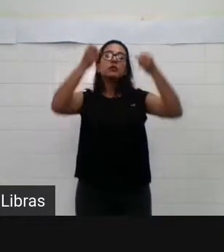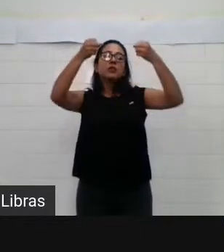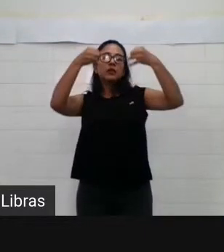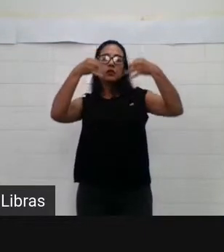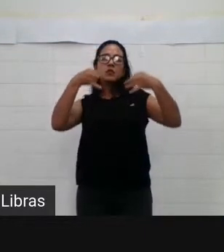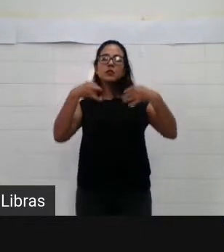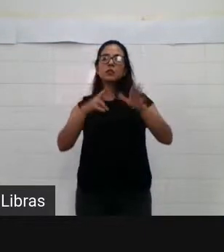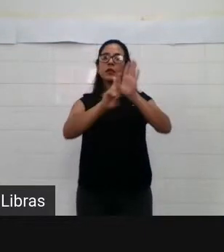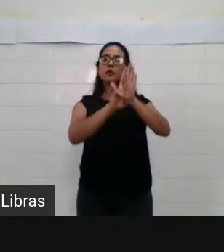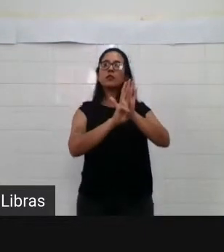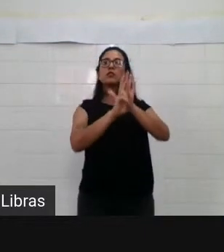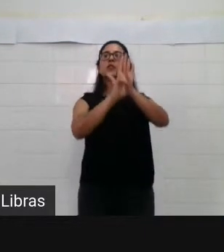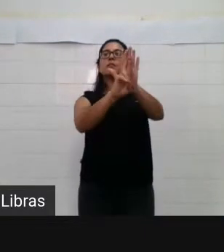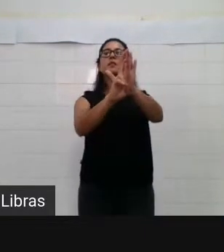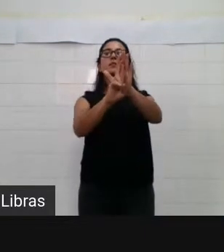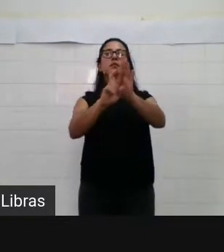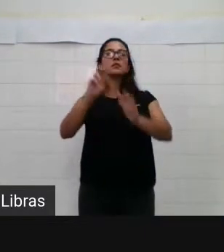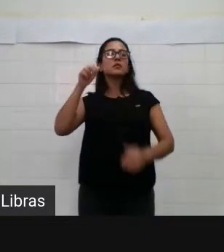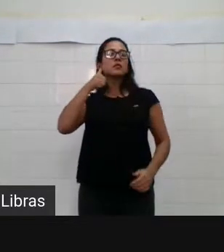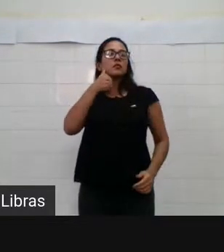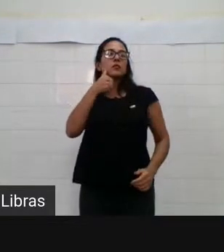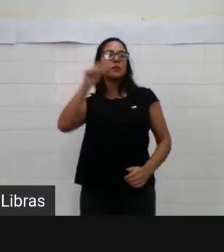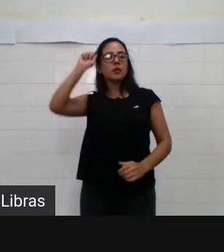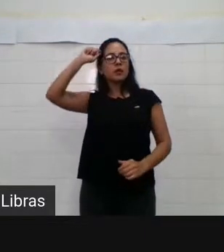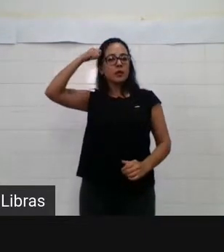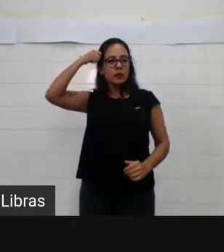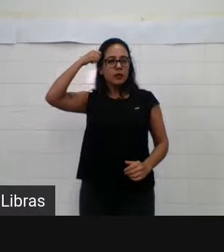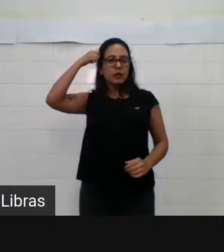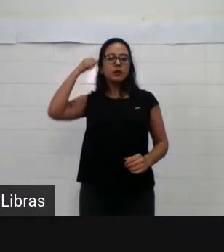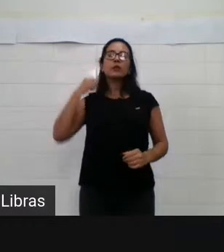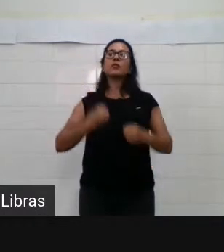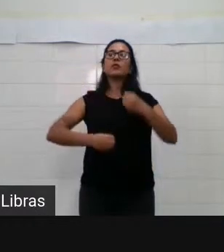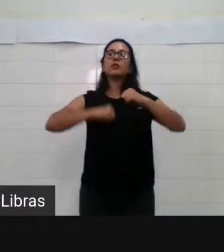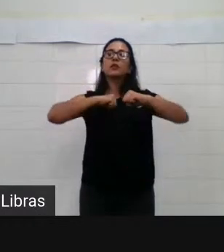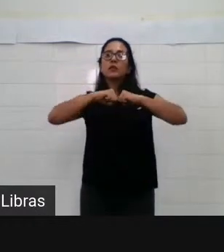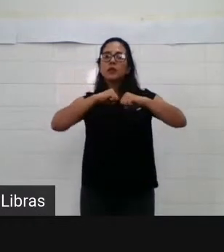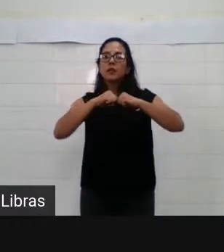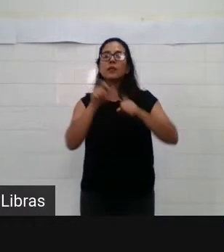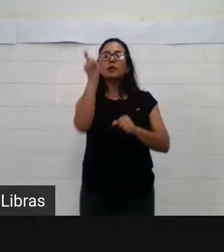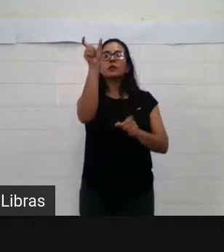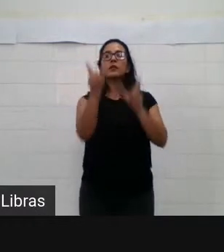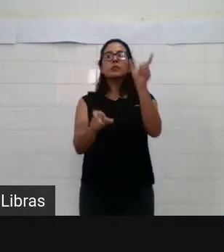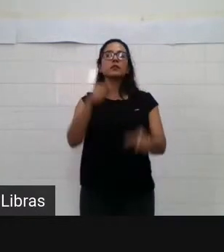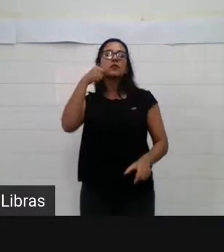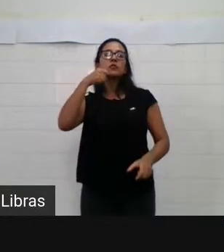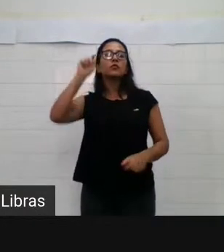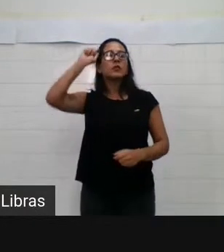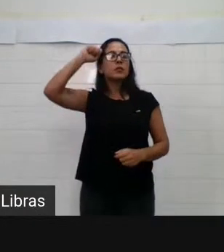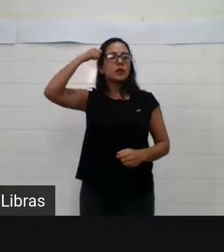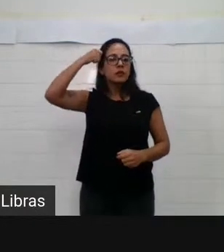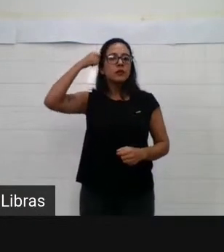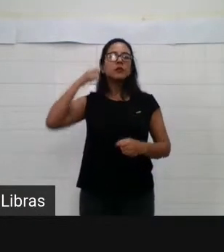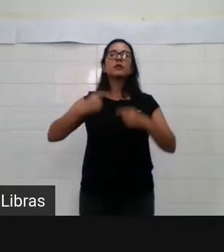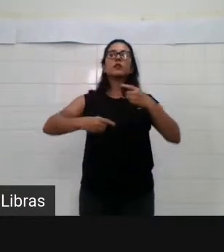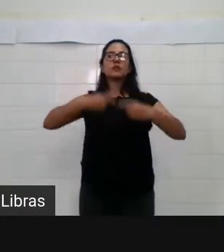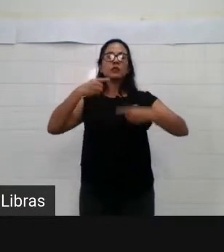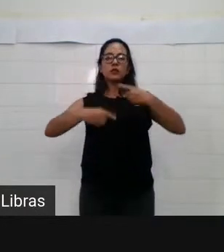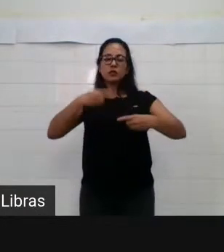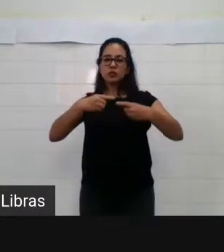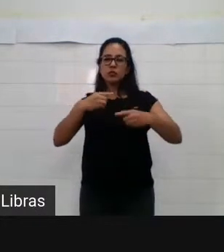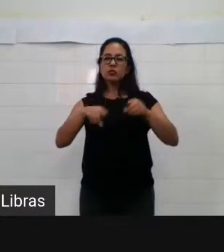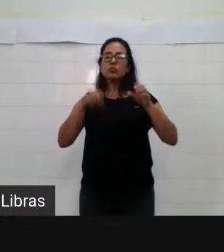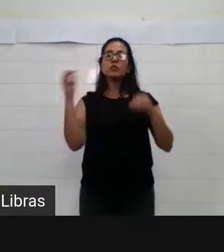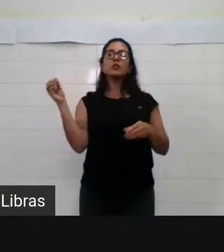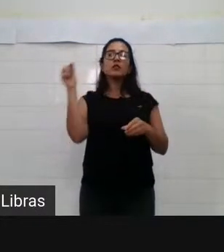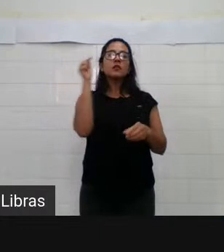protagonismo feminino negro, que discute a personagem negra, que discute esse protagonismo